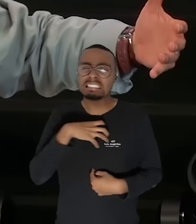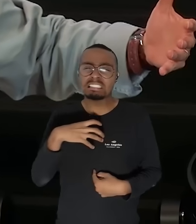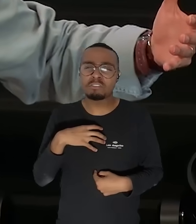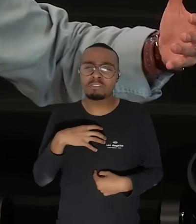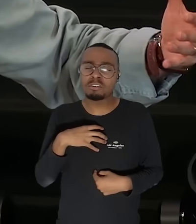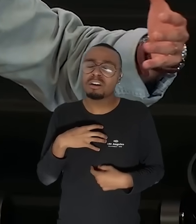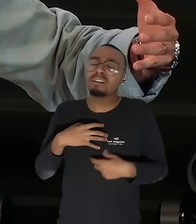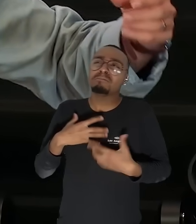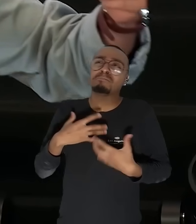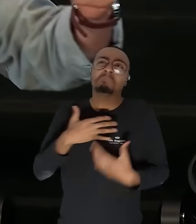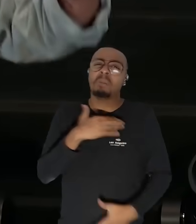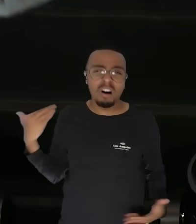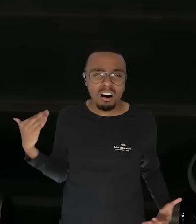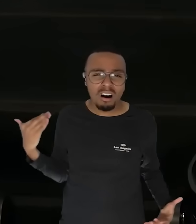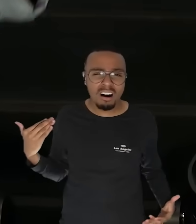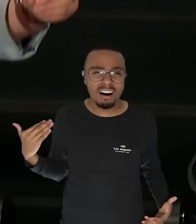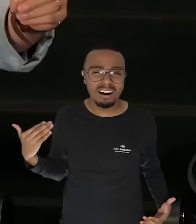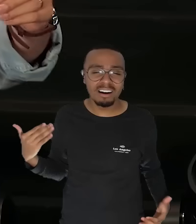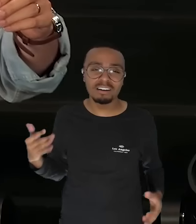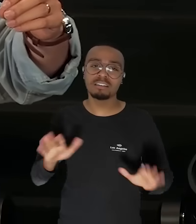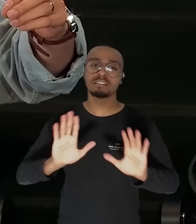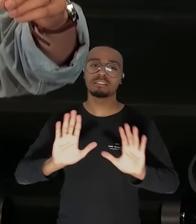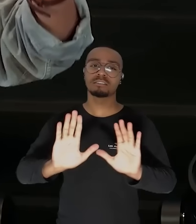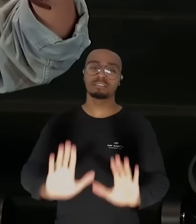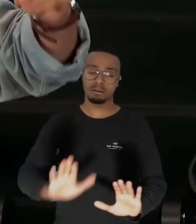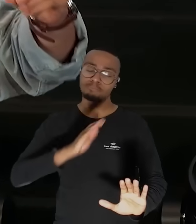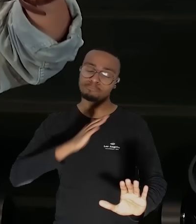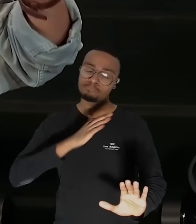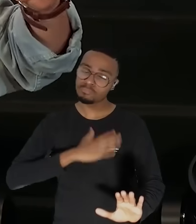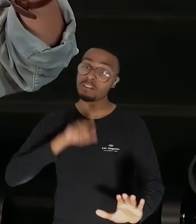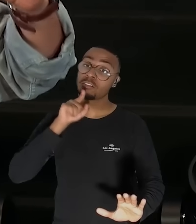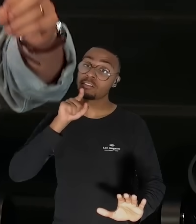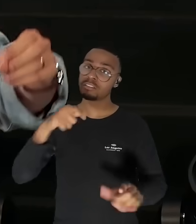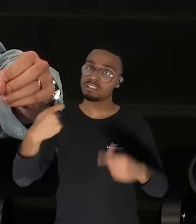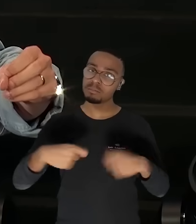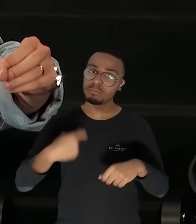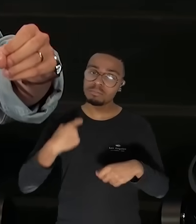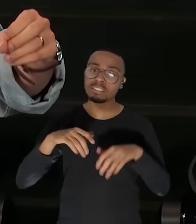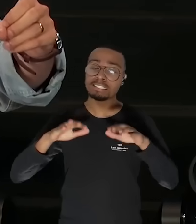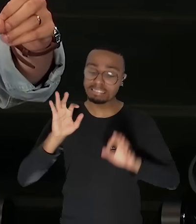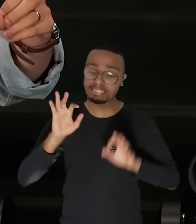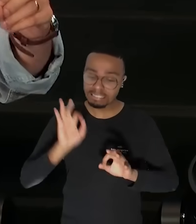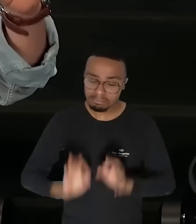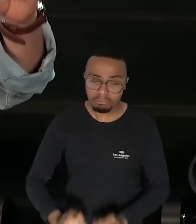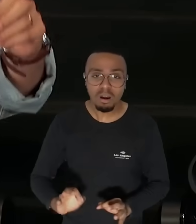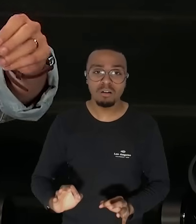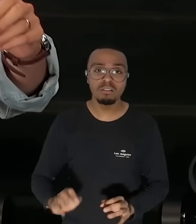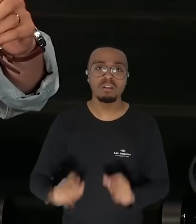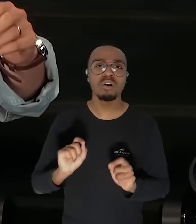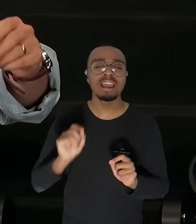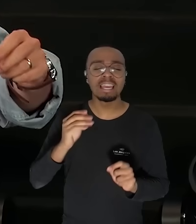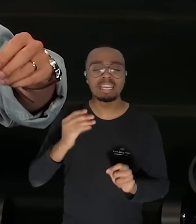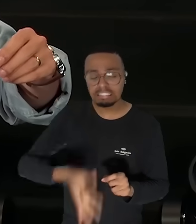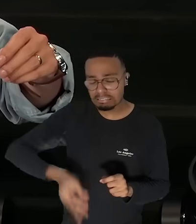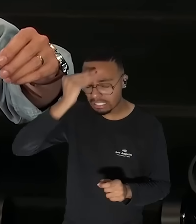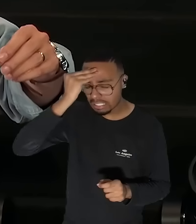afogar. Você tem que se preparar, que o fato de servir Jesus não